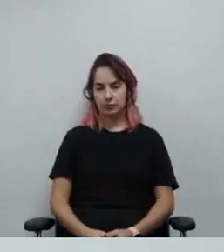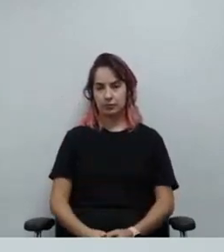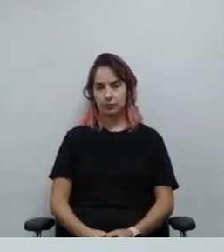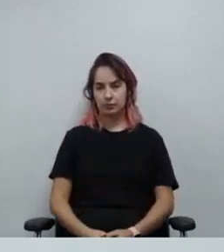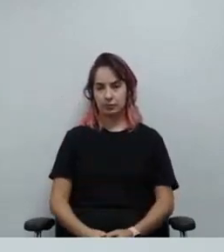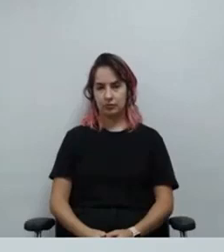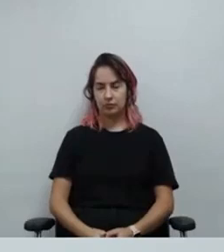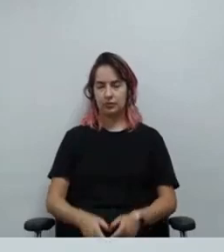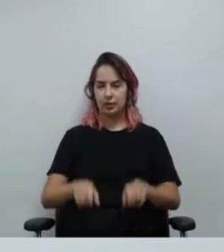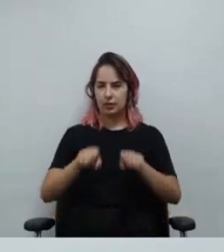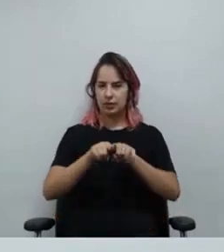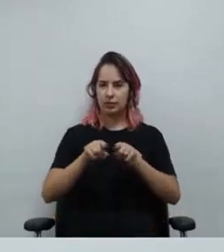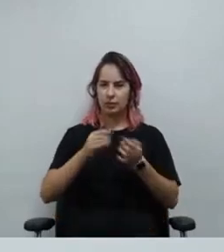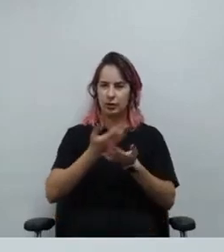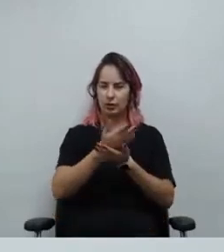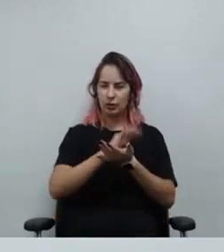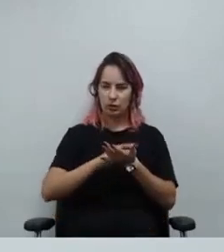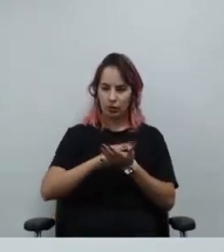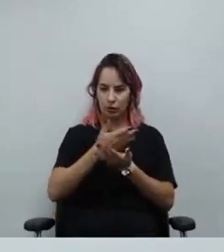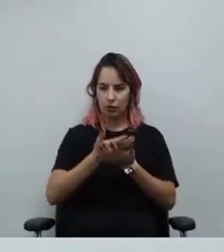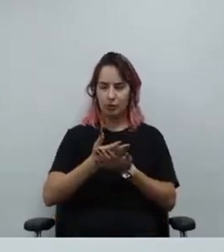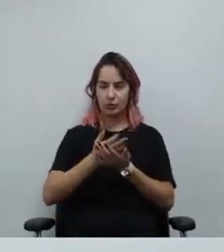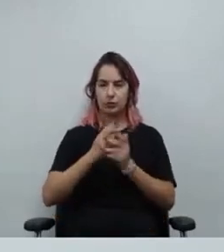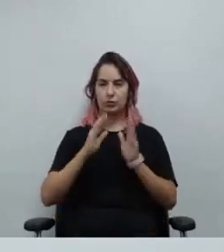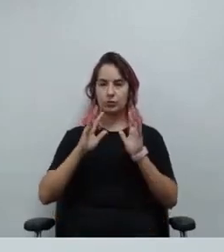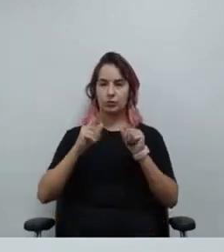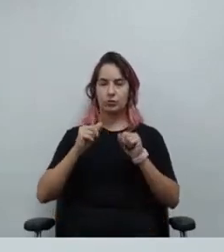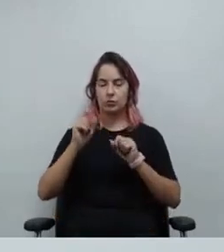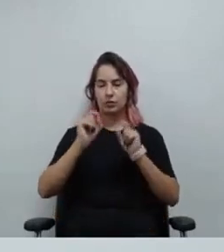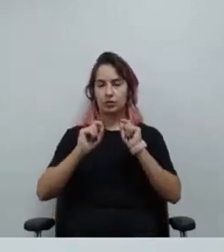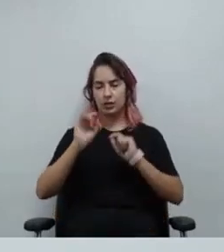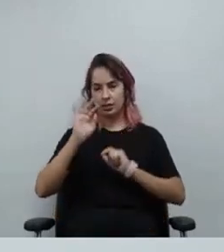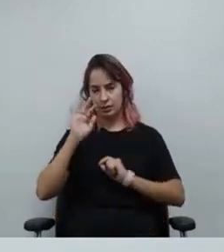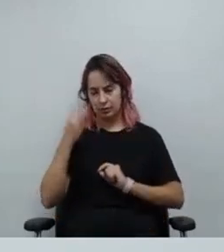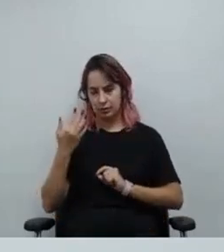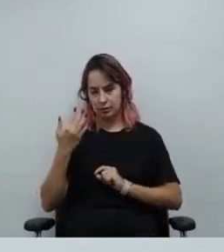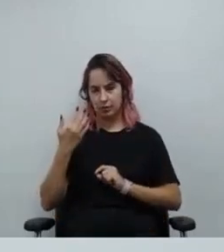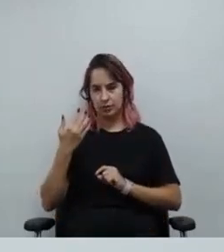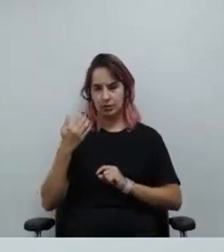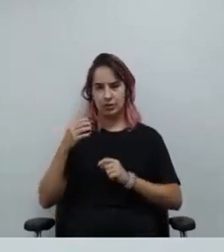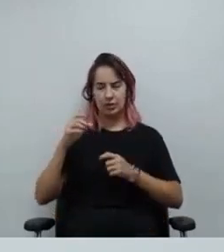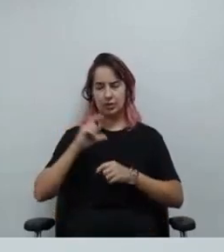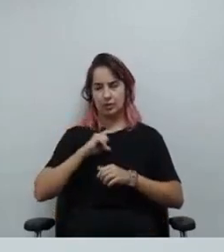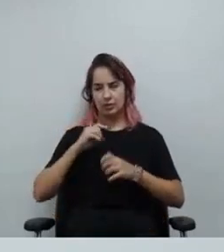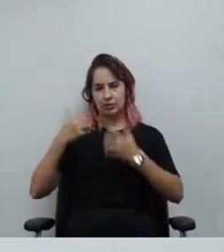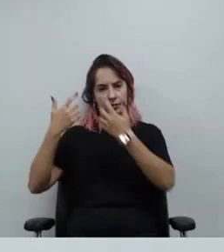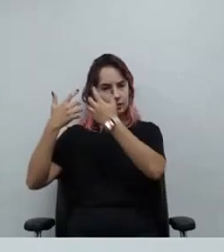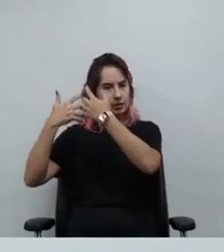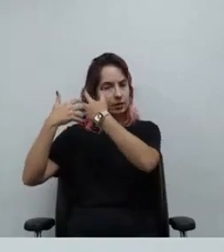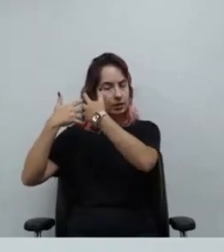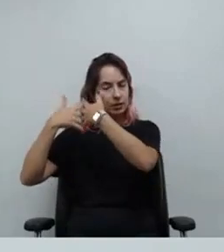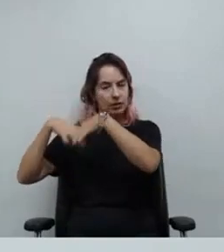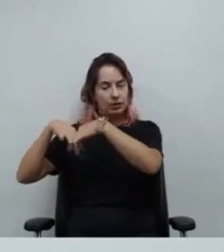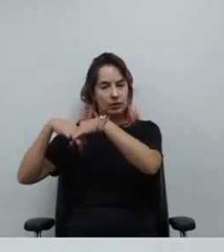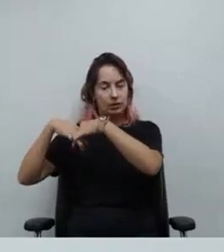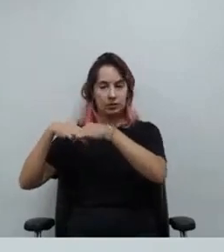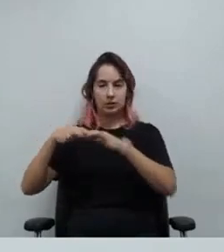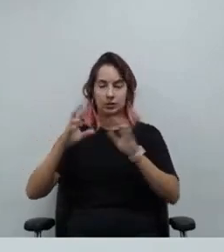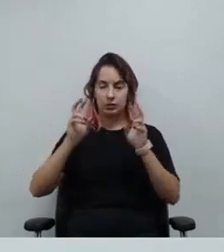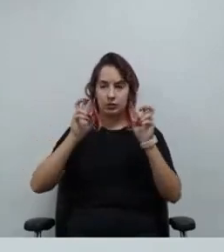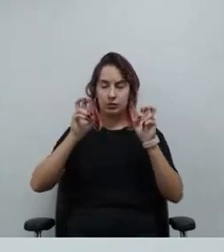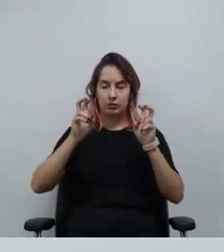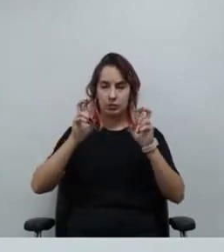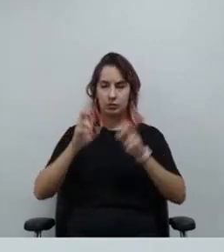além do incômodo, tudo que envolve essa situação. Eu acho que sim, isso traz reflexões, como disse o Luiz Felipe, a respeito